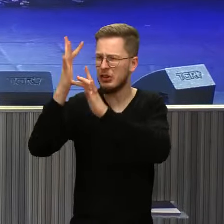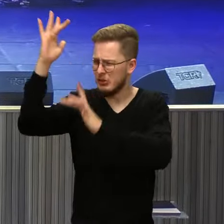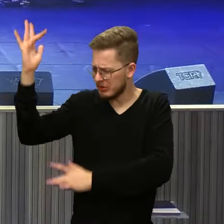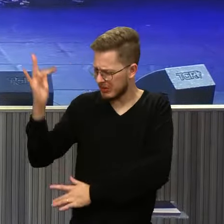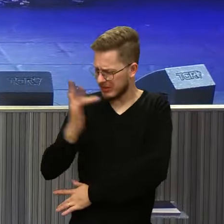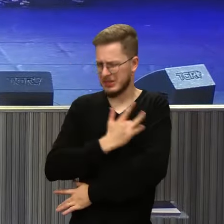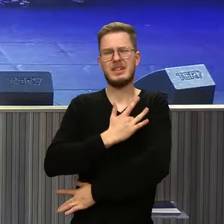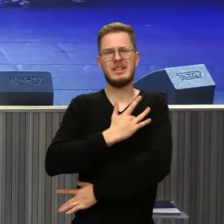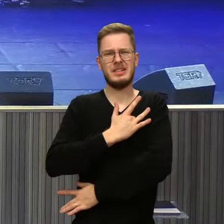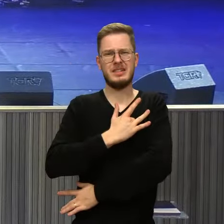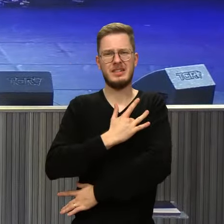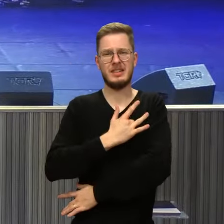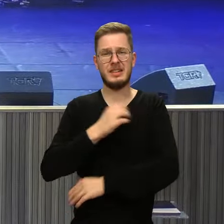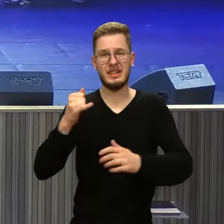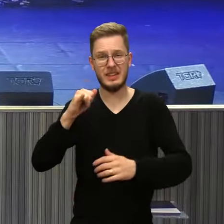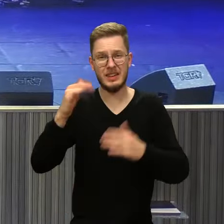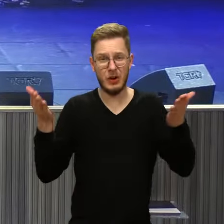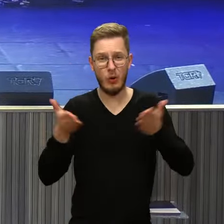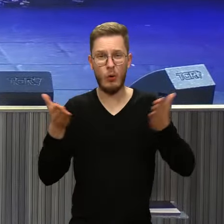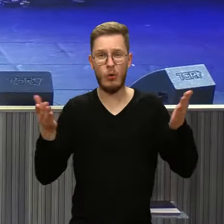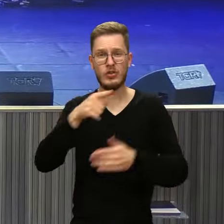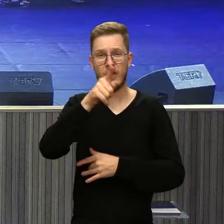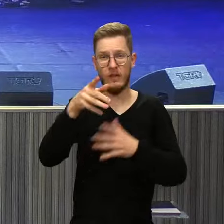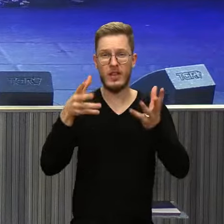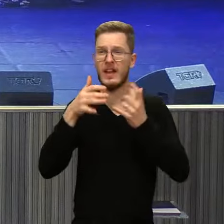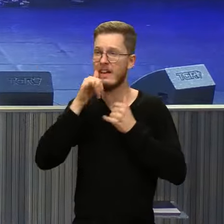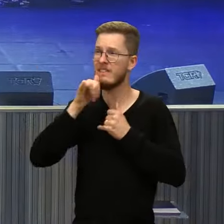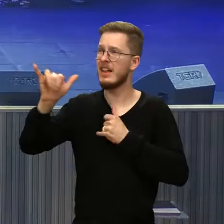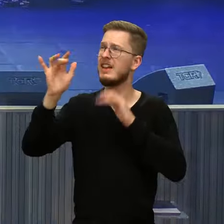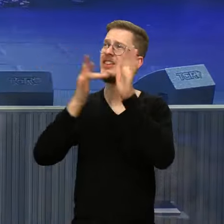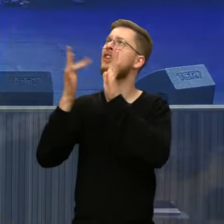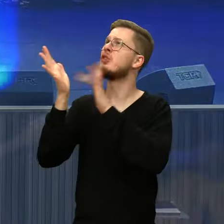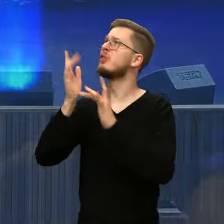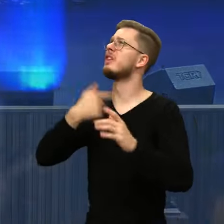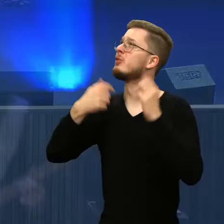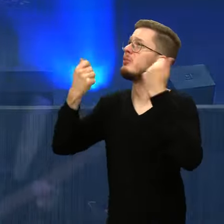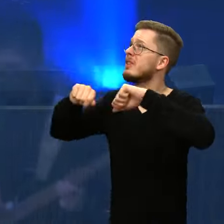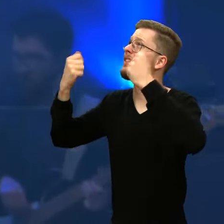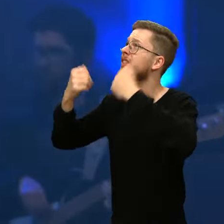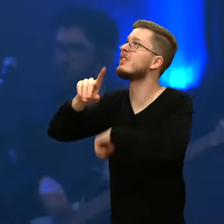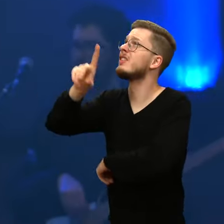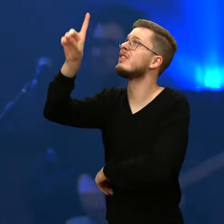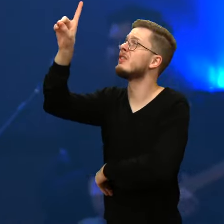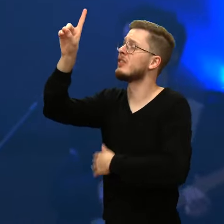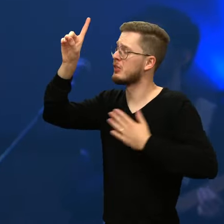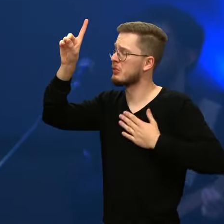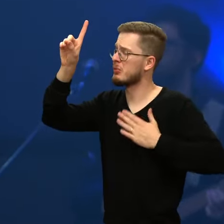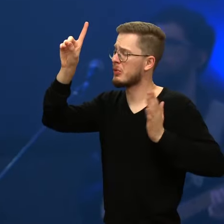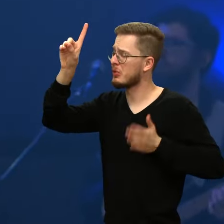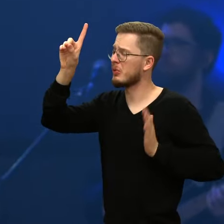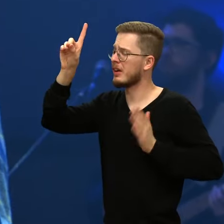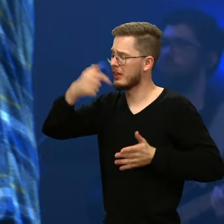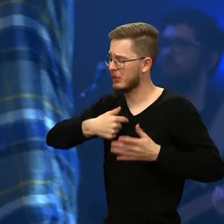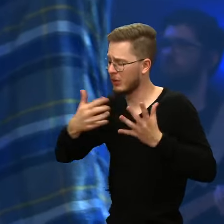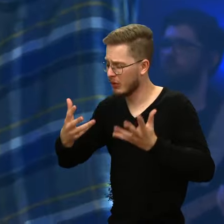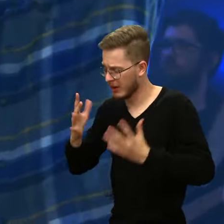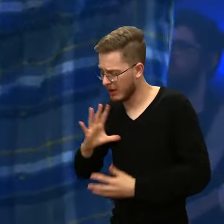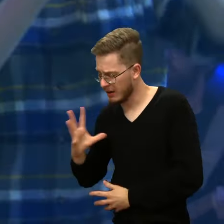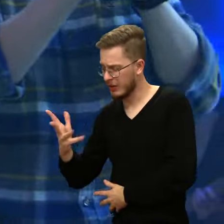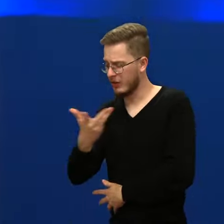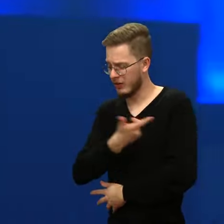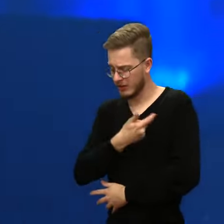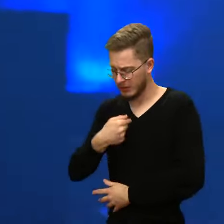coração. Se hoje você quer dizer: Jesus, eu preciso do Senhor no meu coração, eu quero receber a tua salvação, eu quero ser transformado.